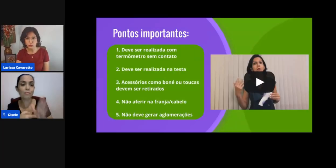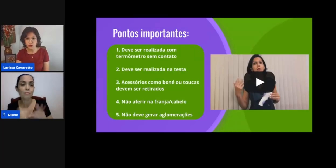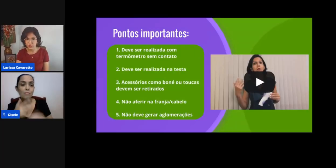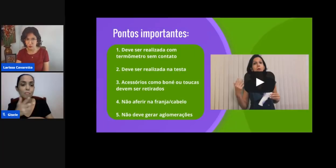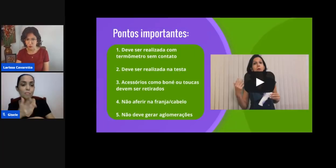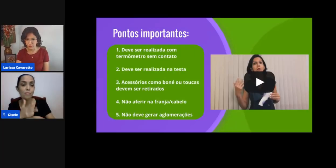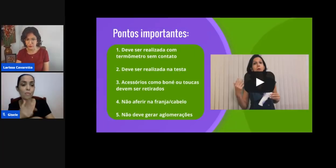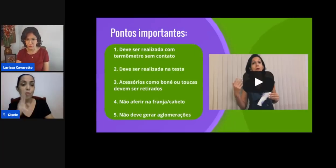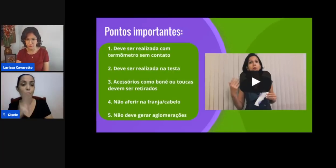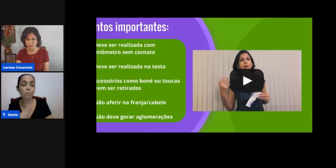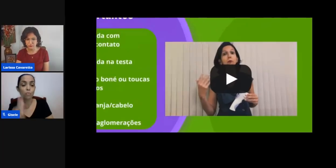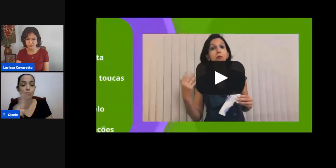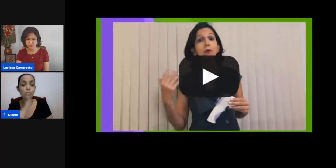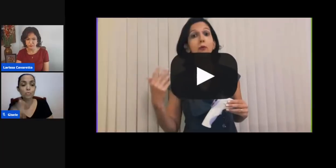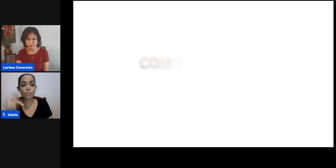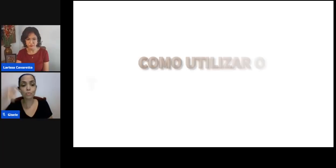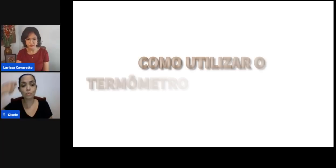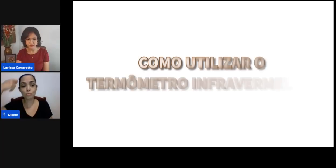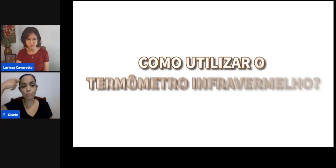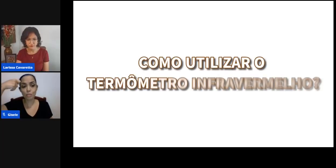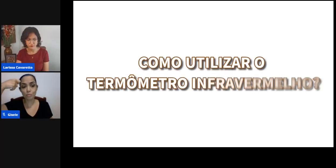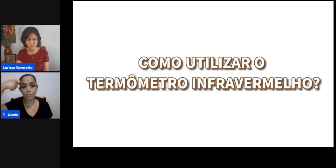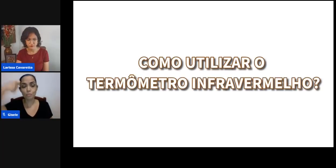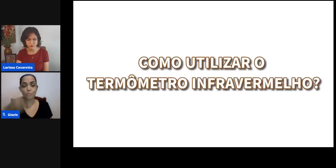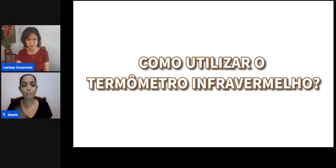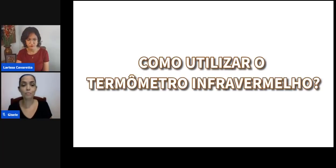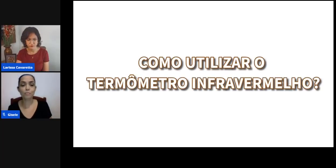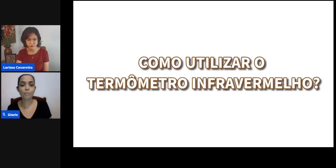o uso do termômetro.